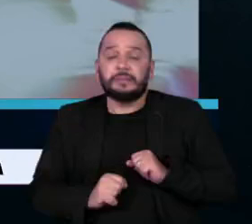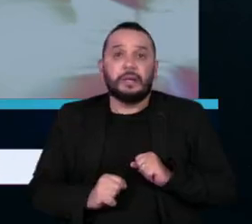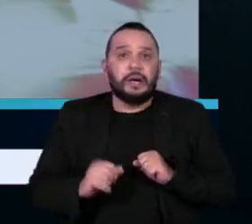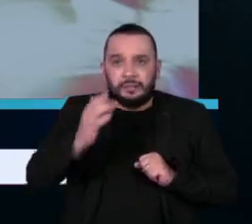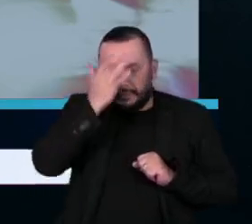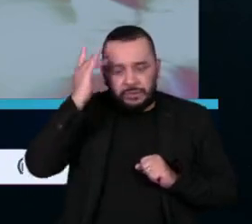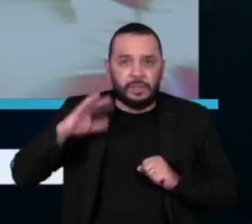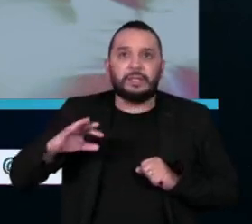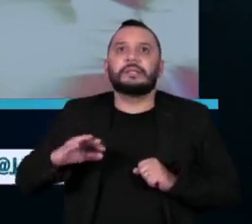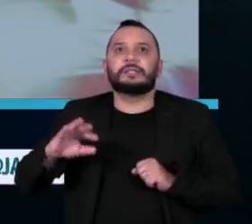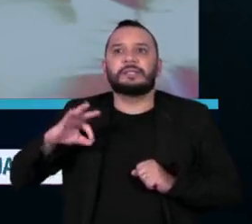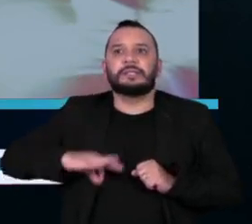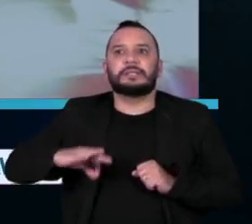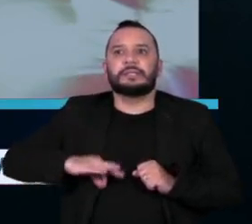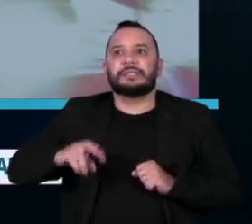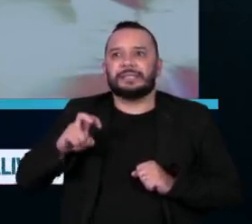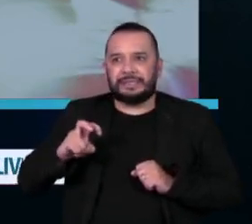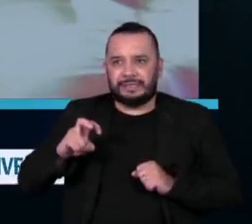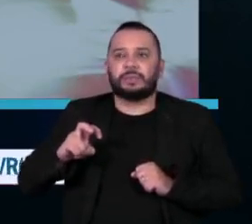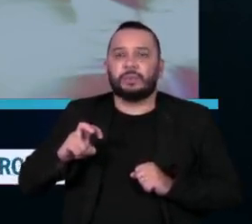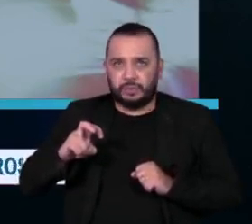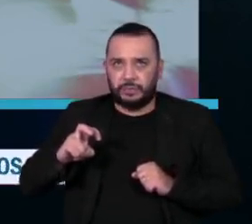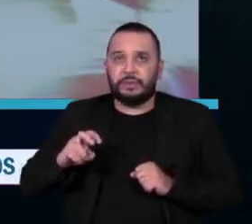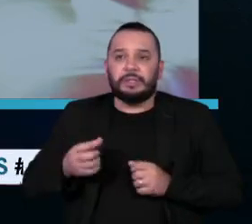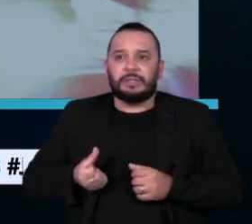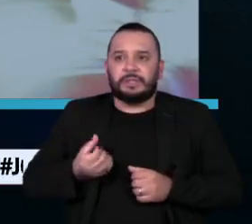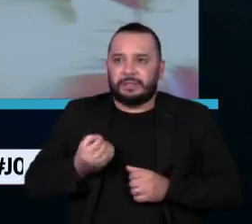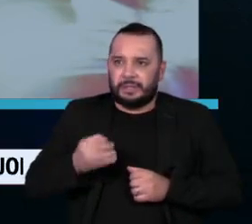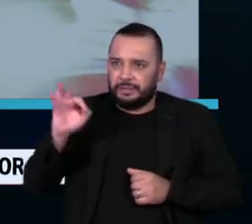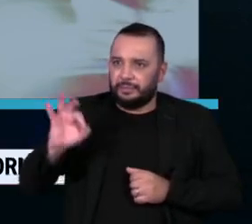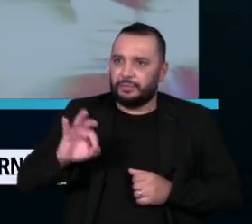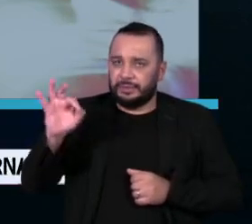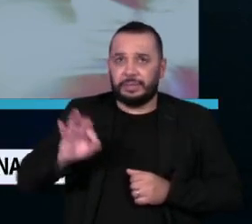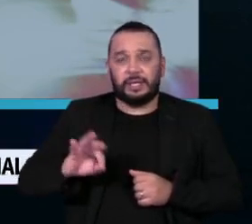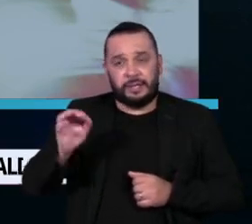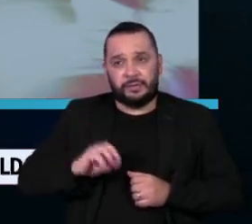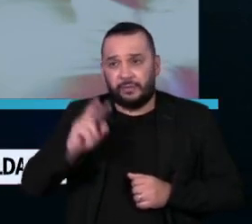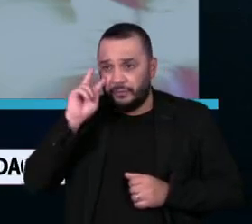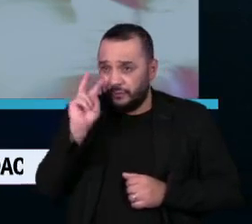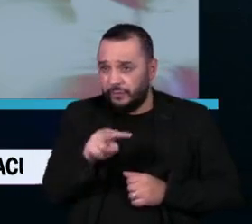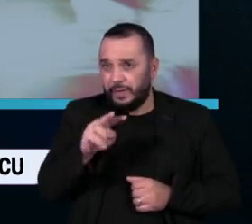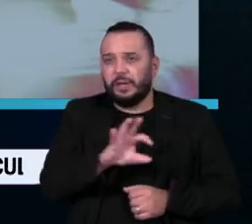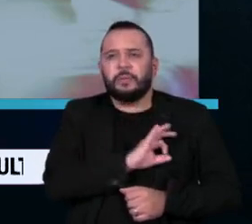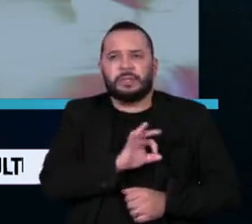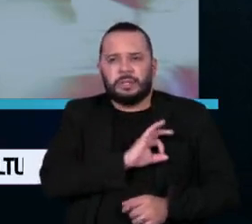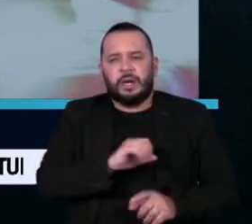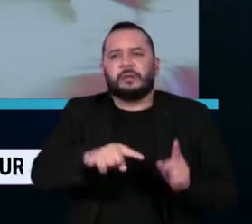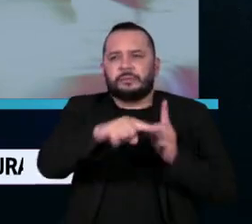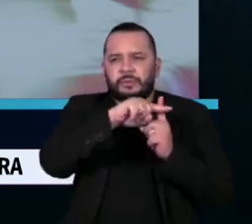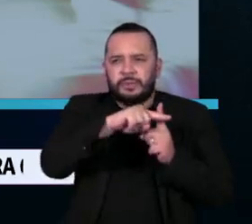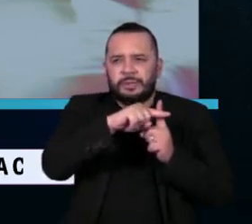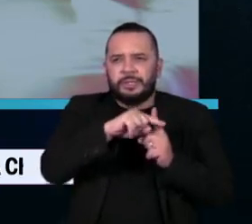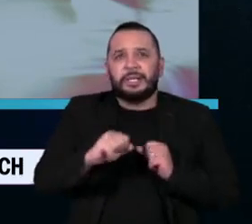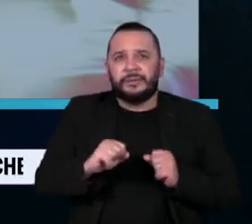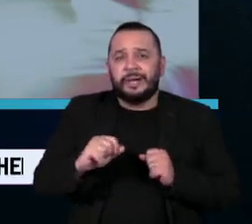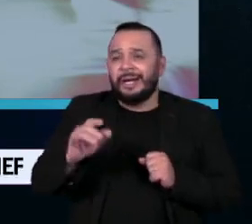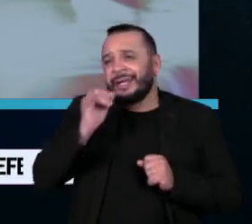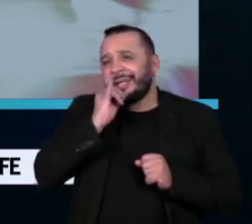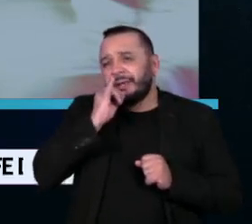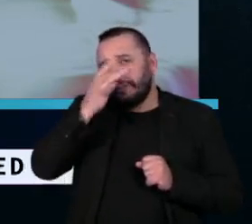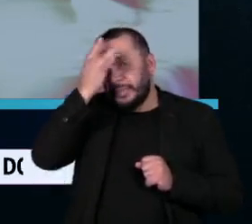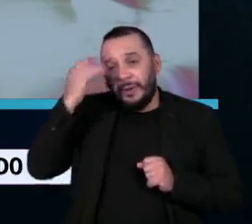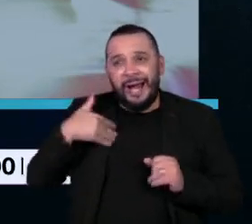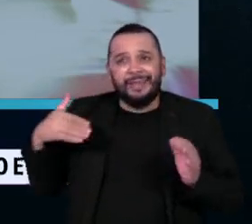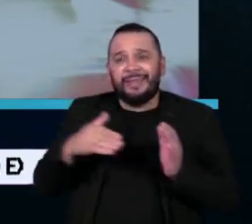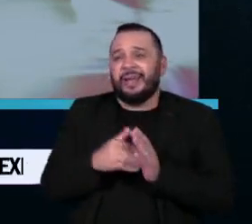que ganham mais de 5 salários, 60% enxergam as forças policiais de maneira positiva. E entre os que ganham